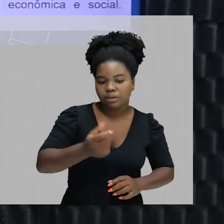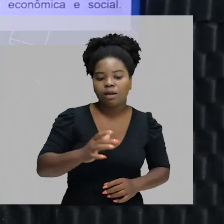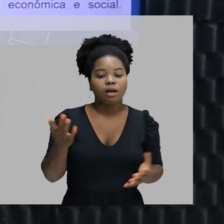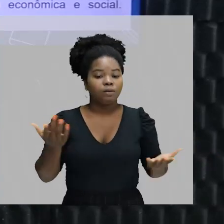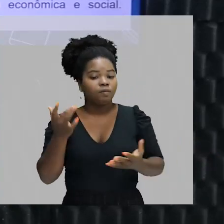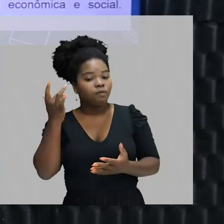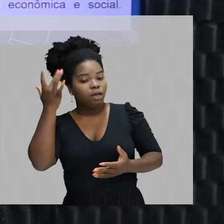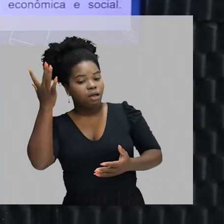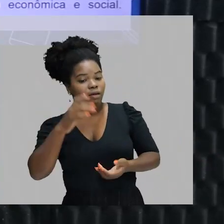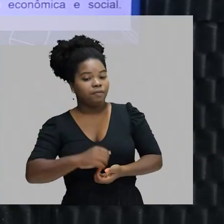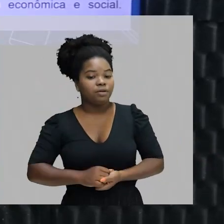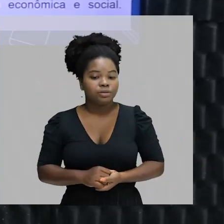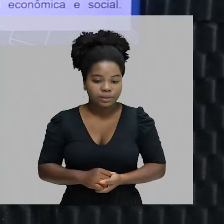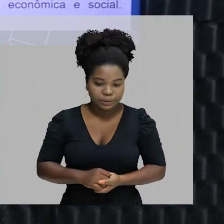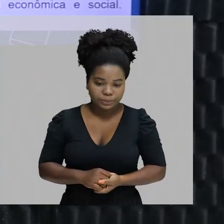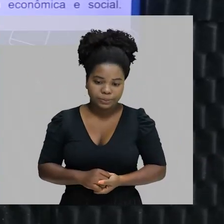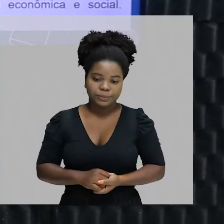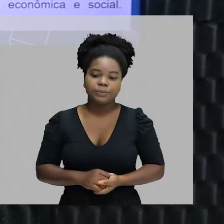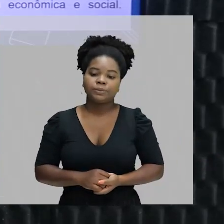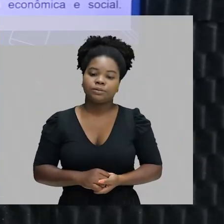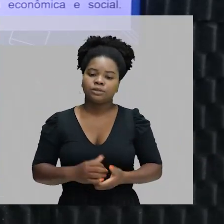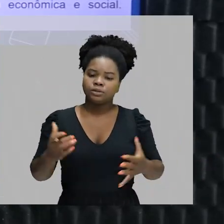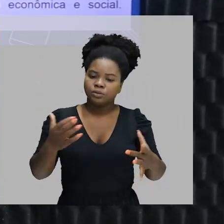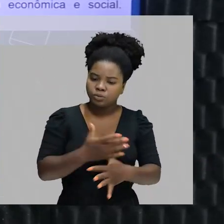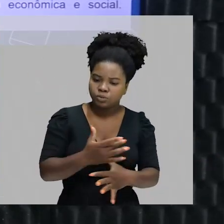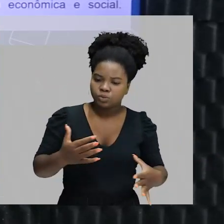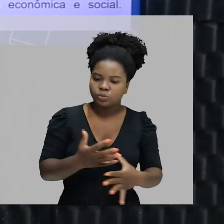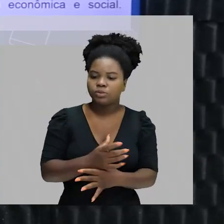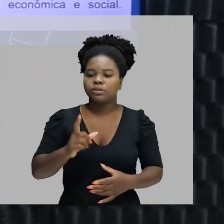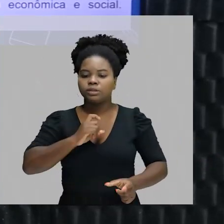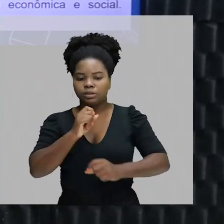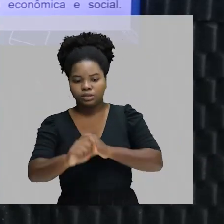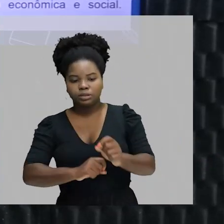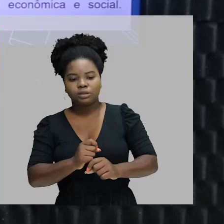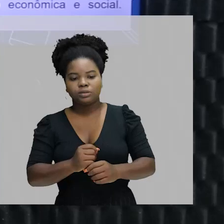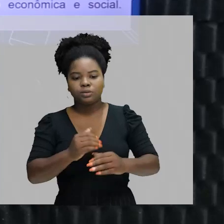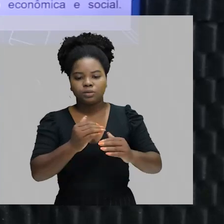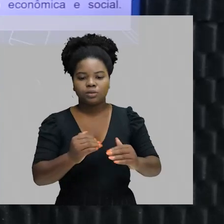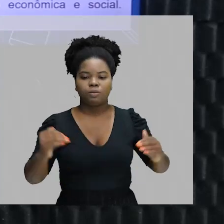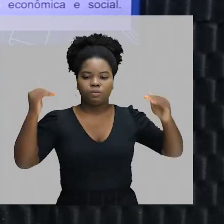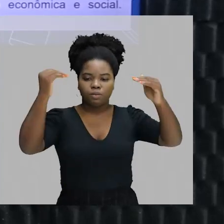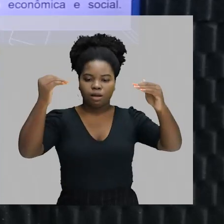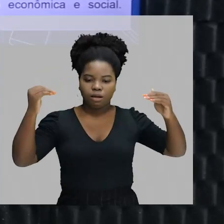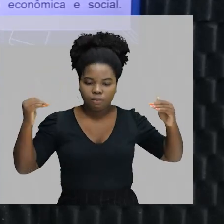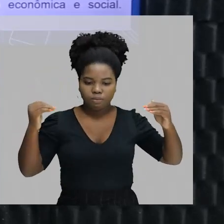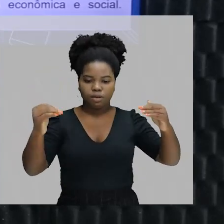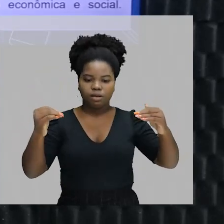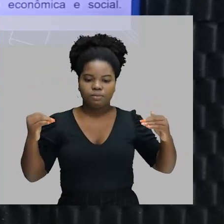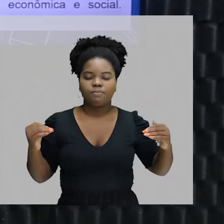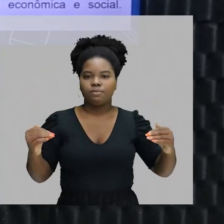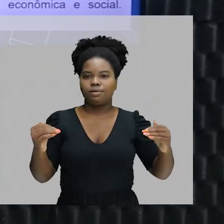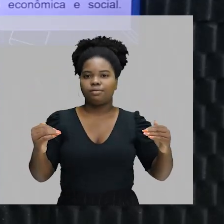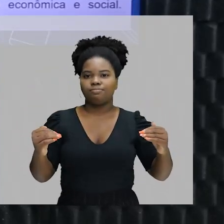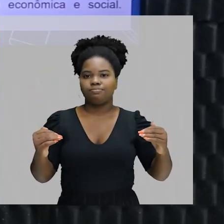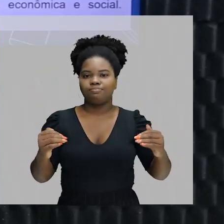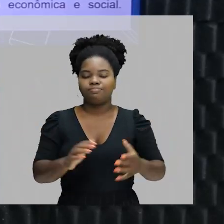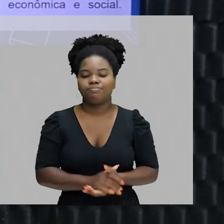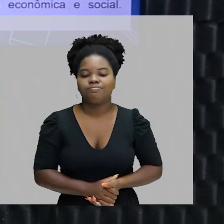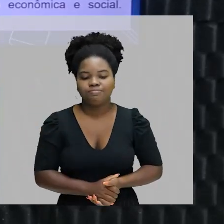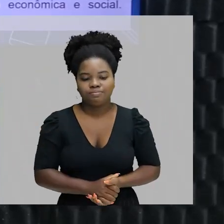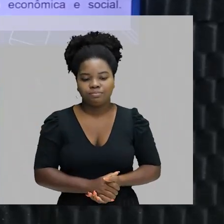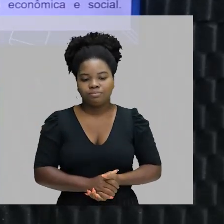né? Ele pergunta: a polarização que os centros urbanos exercem uns sobre os outros determina a hierarquia urbana em escala